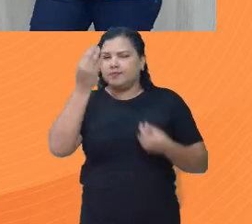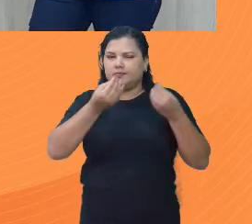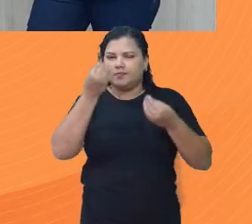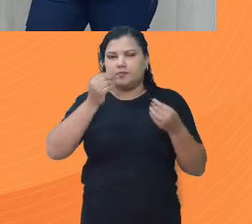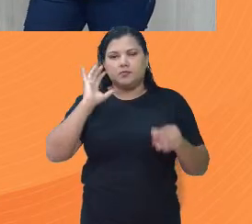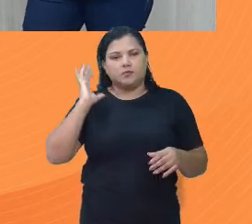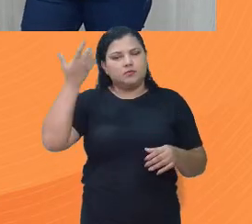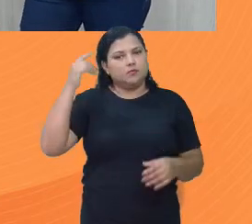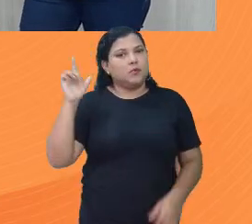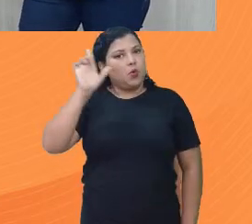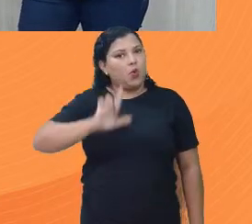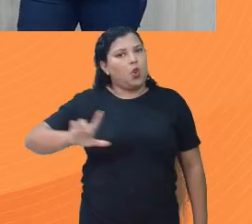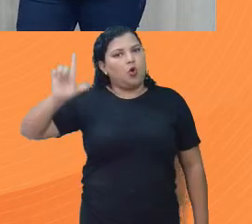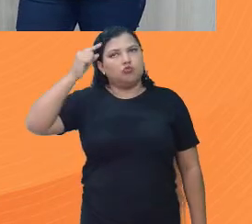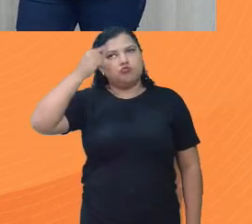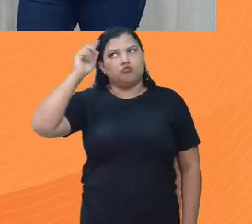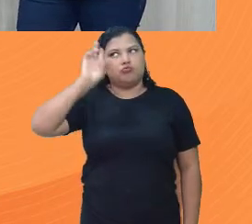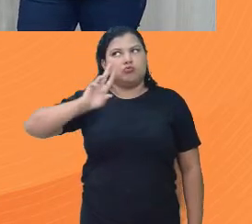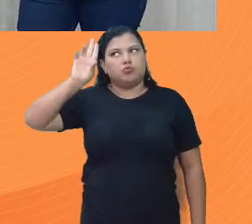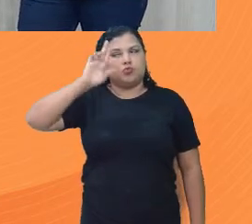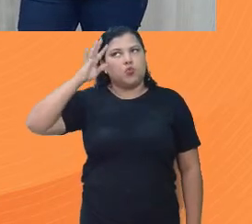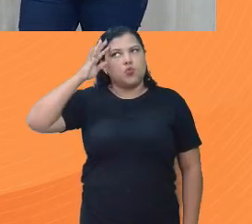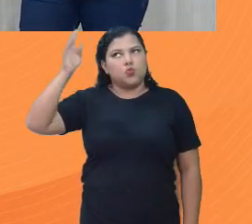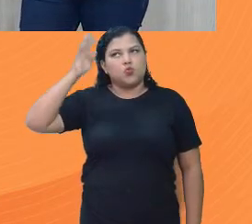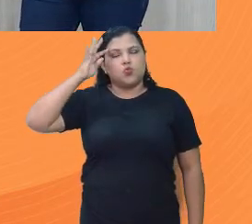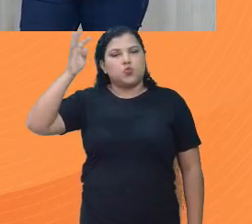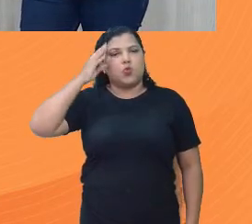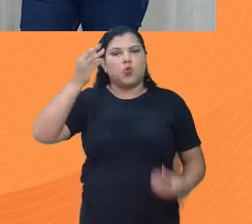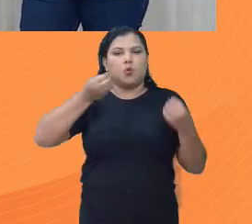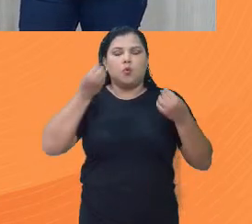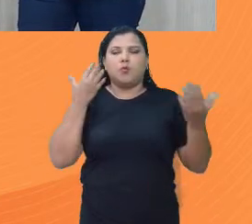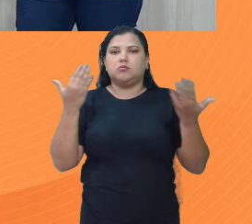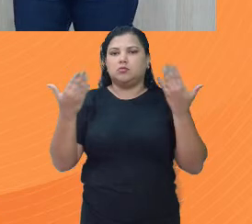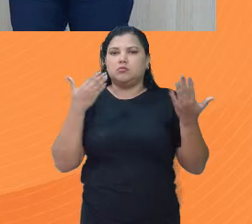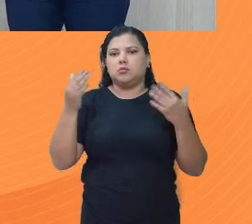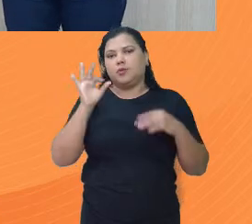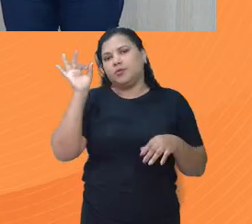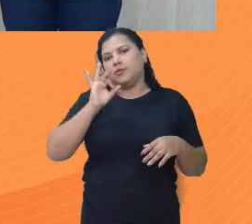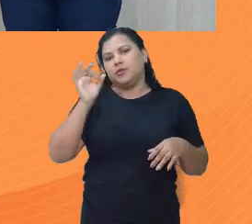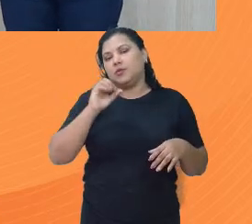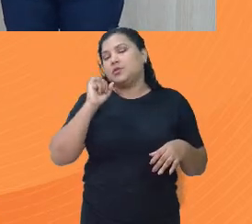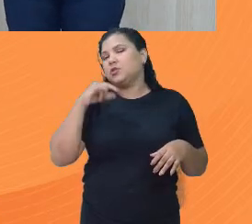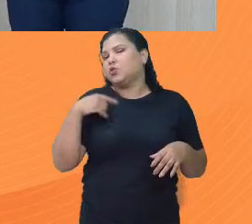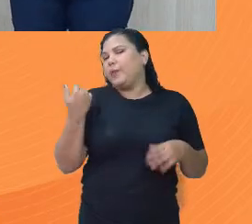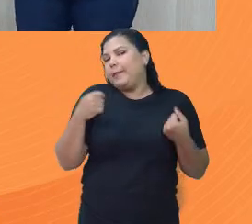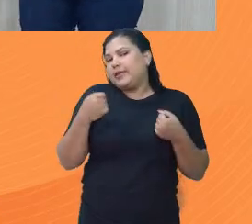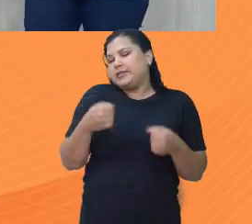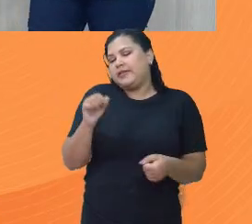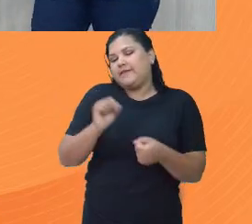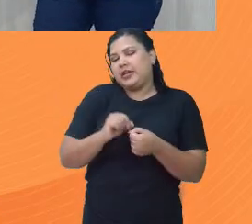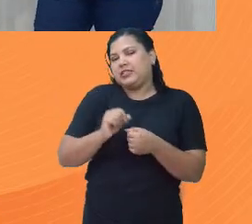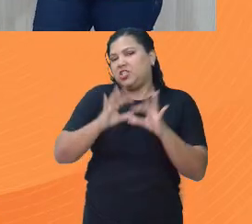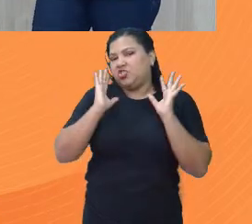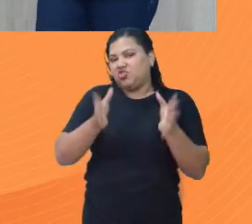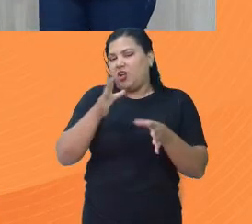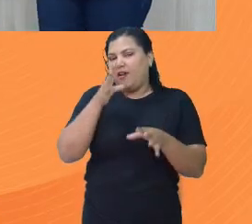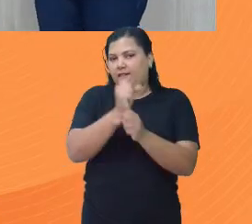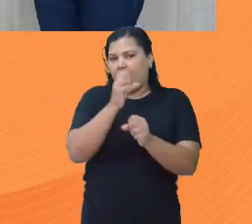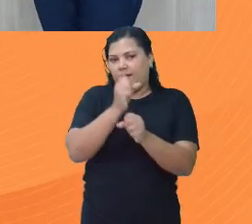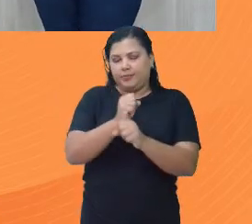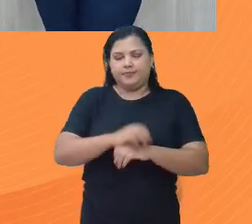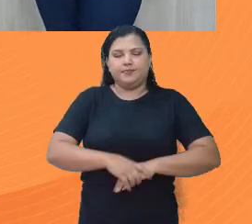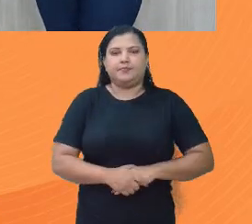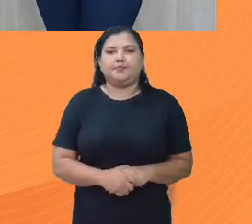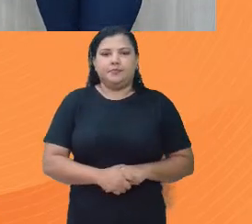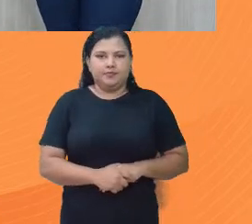tá bom? De que maneira vocês conseguem associar essas porcentagens sem que a gente precise, de fato, fazer esses cálculos, né? Executar